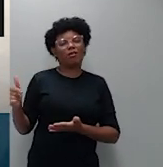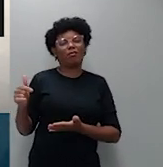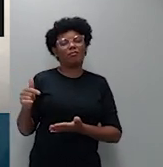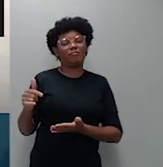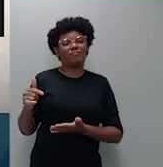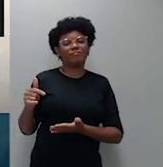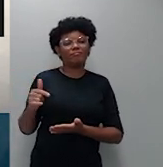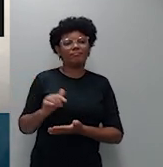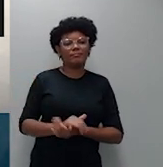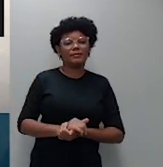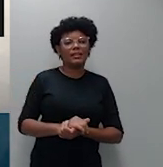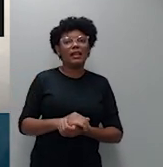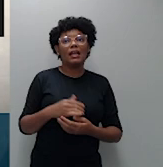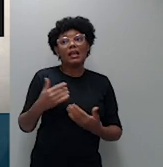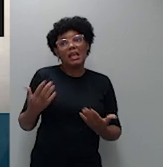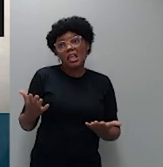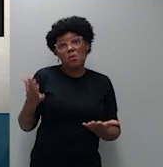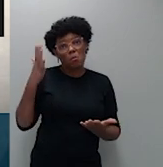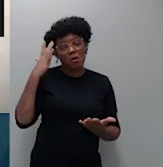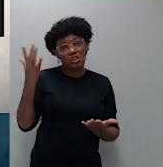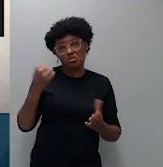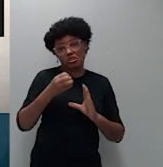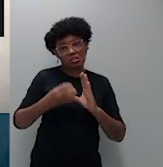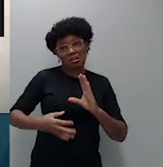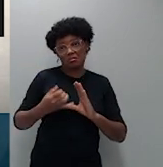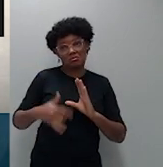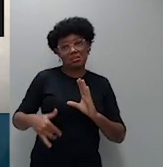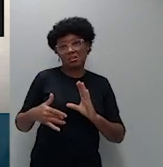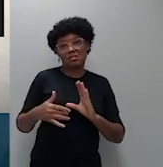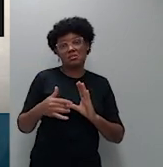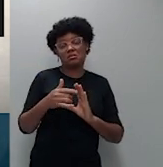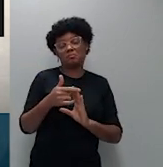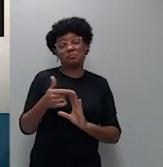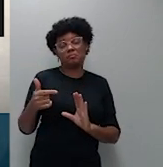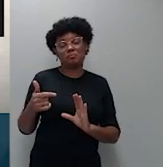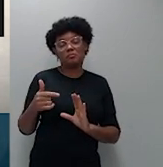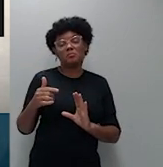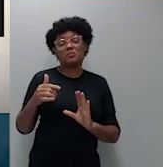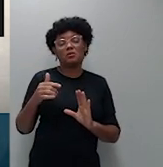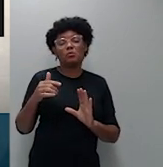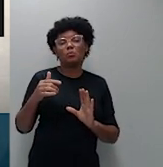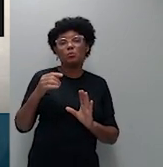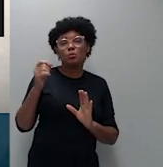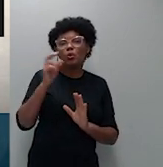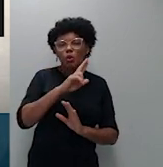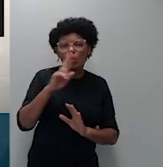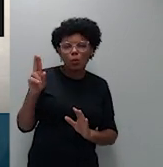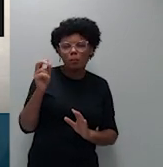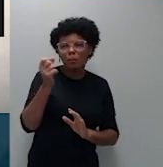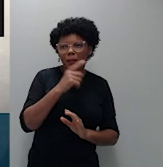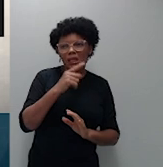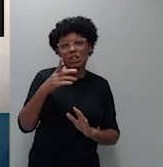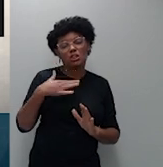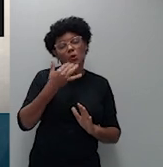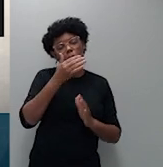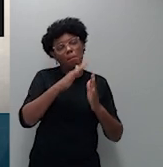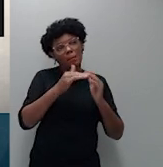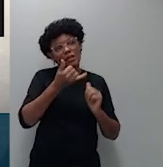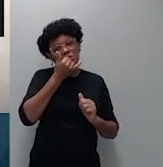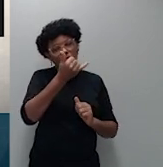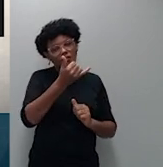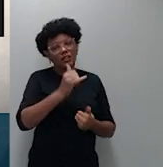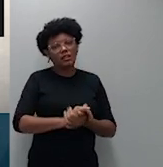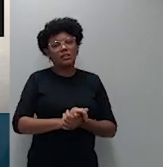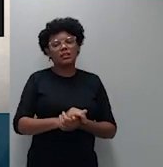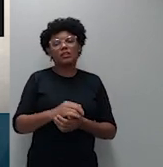que não descaracteriza o apelido de Samira eu peço para fazer